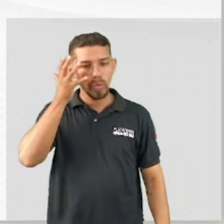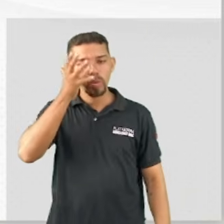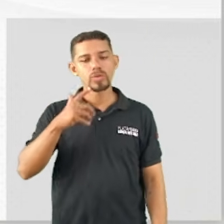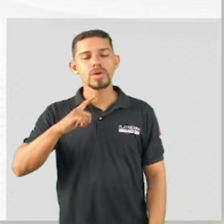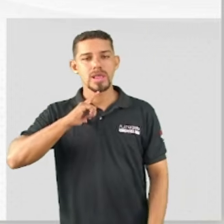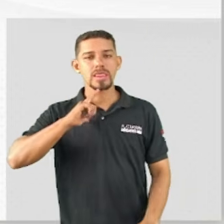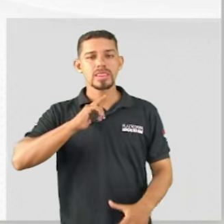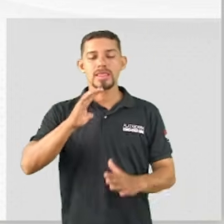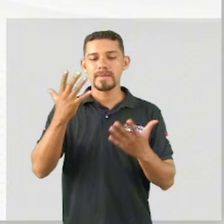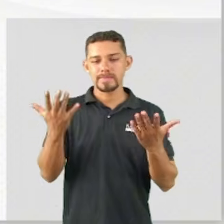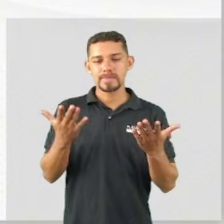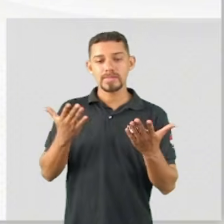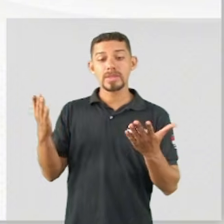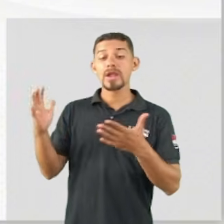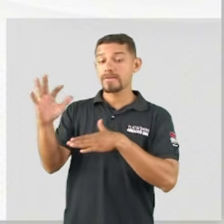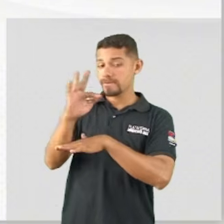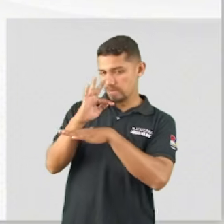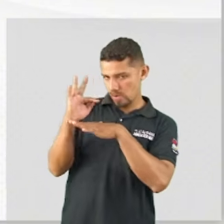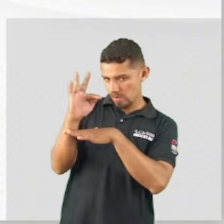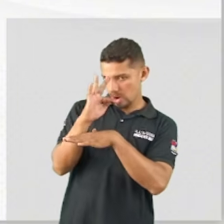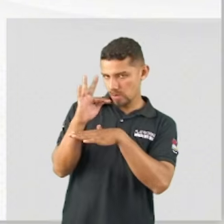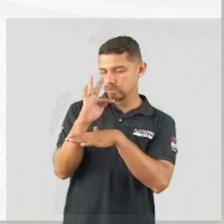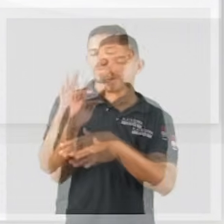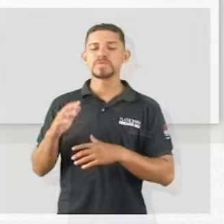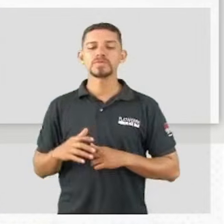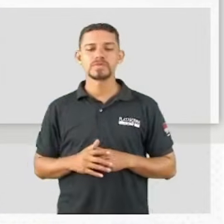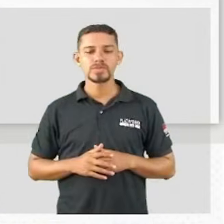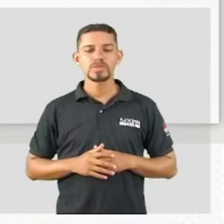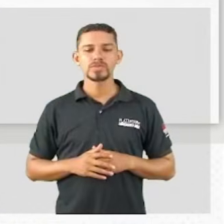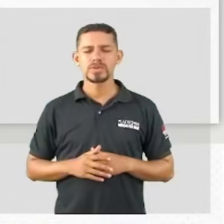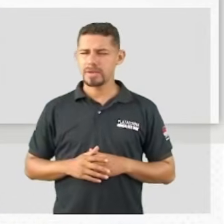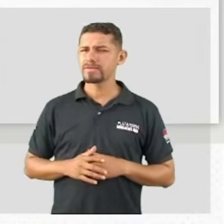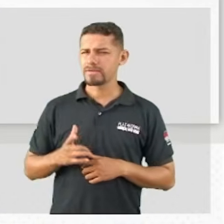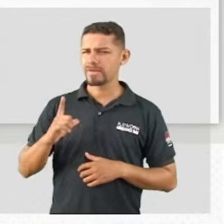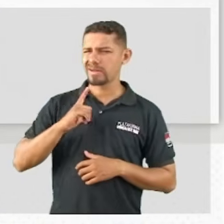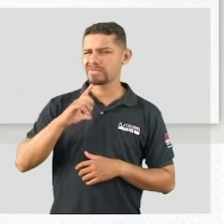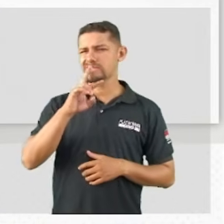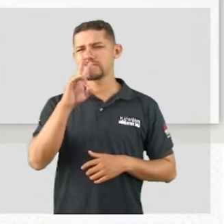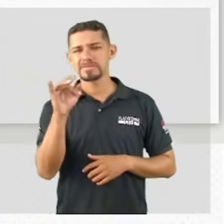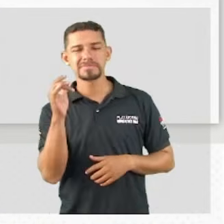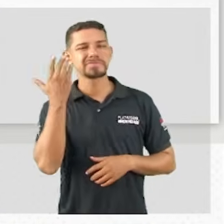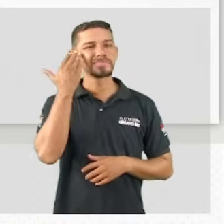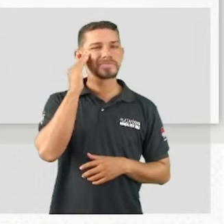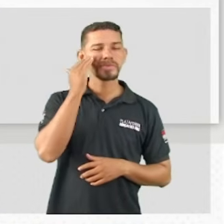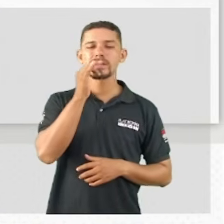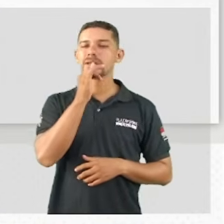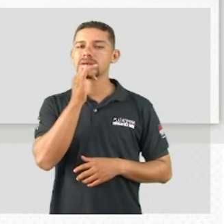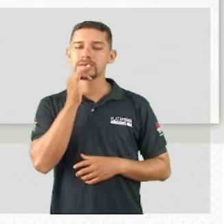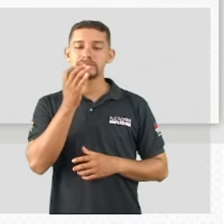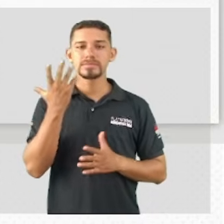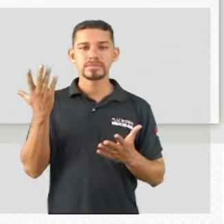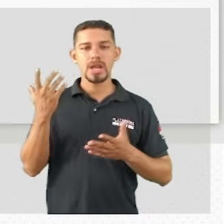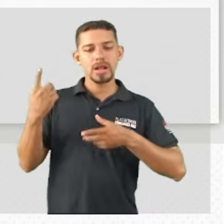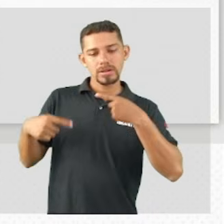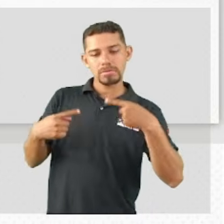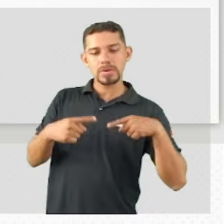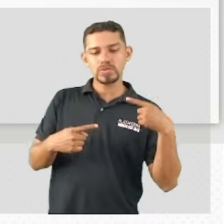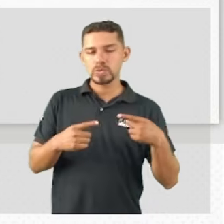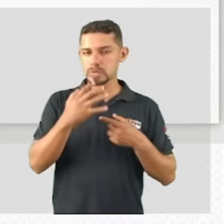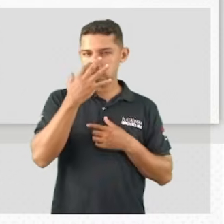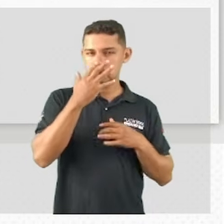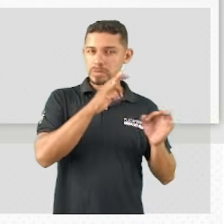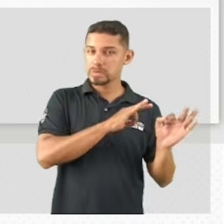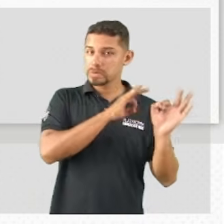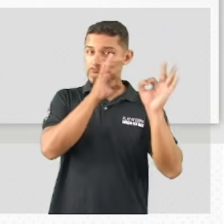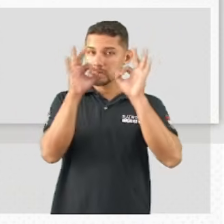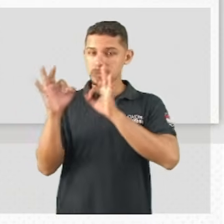texto oral formal, né? Então a gente verifica até quando num debate desse que a gente está assistindo, que as